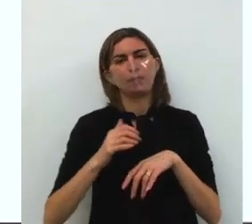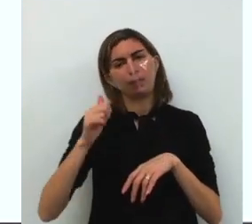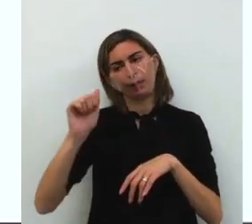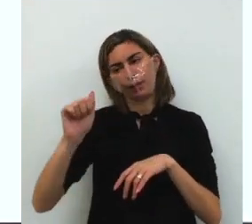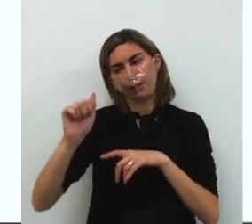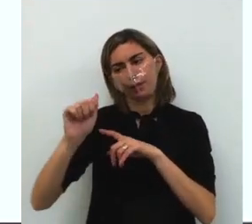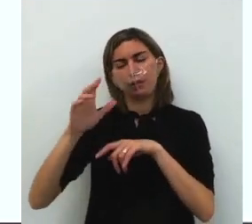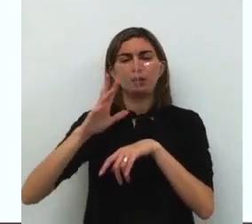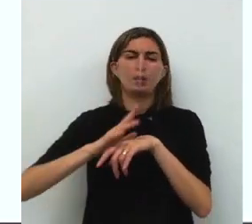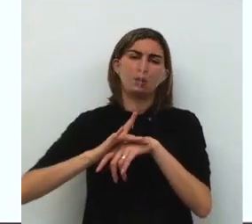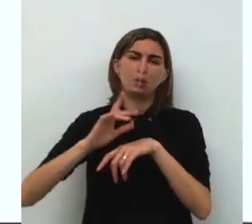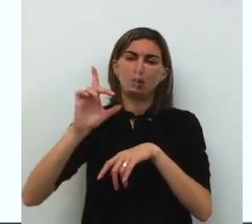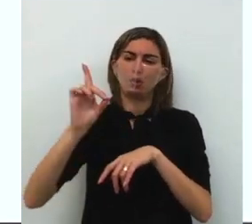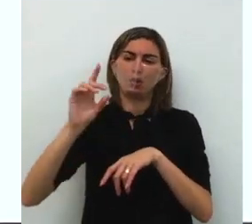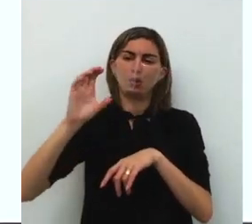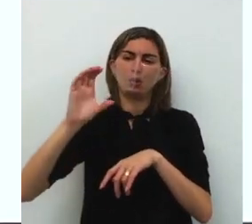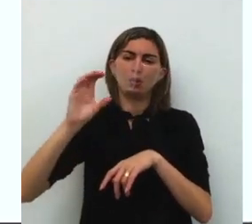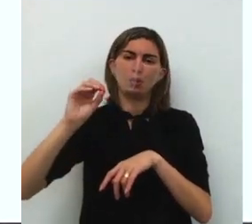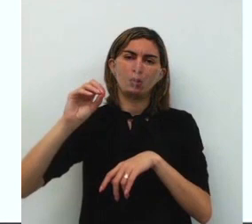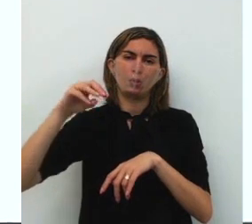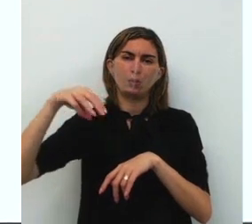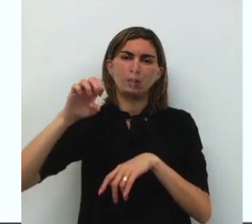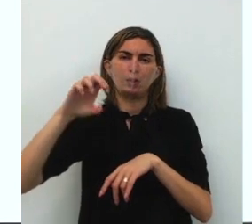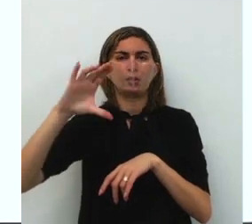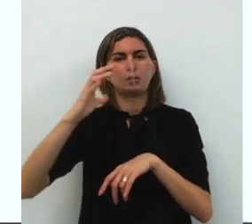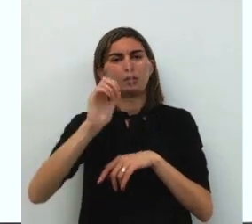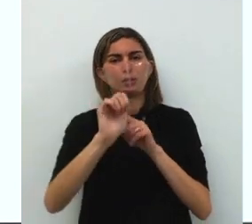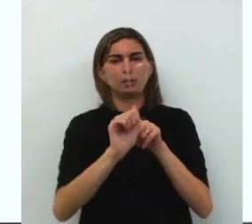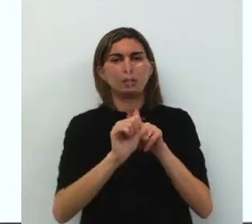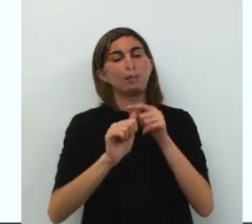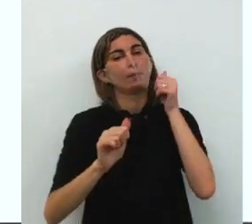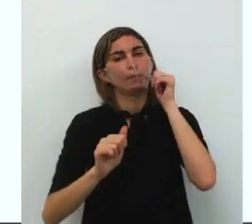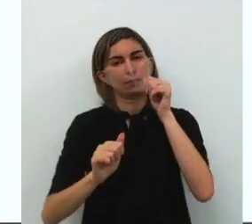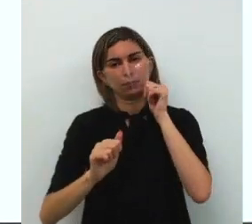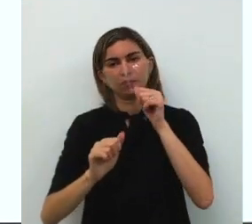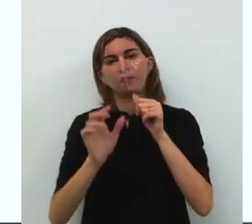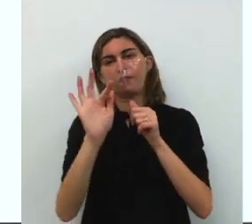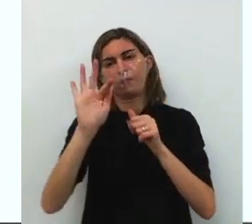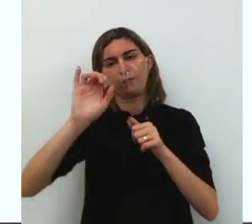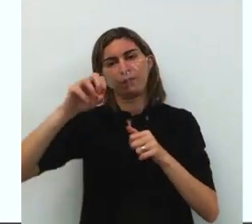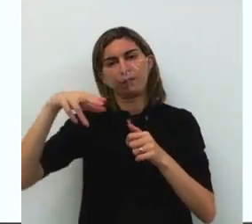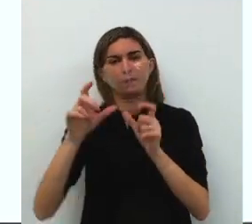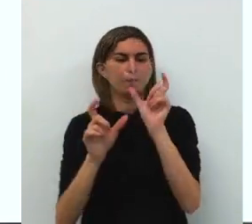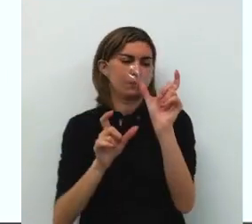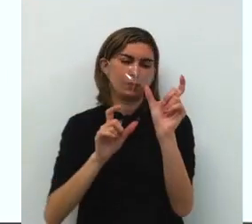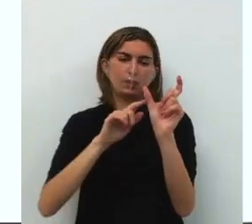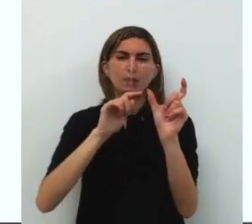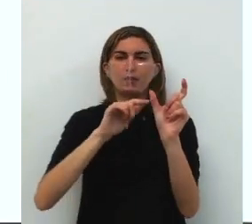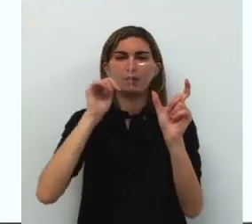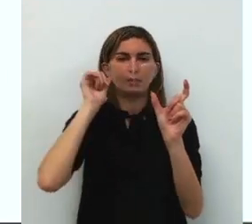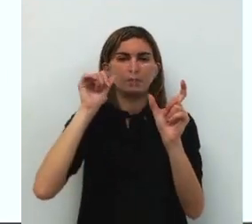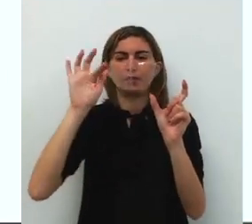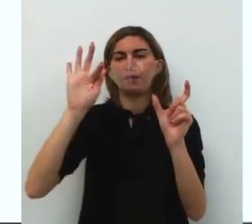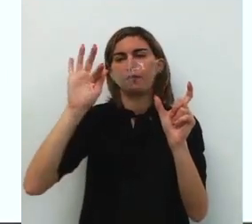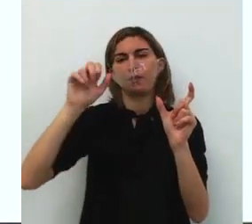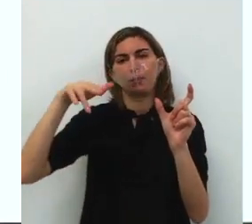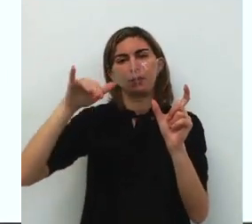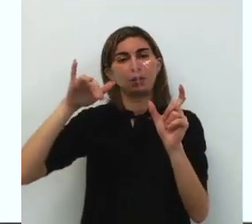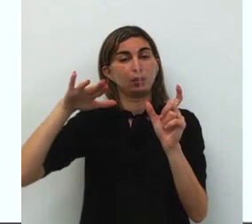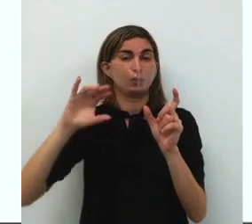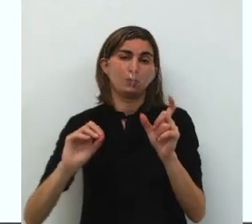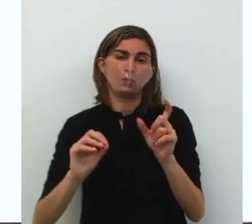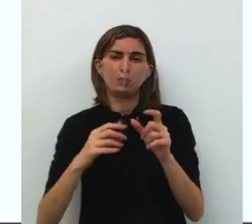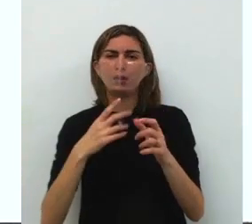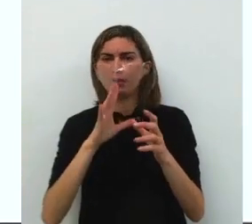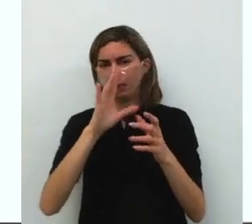a doença. Então, o quê? Essa palavra tem que ficar o quê? No feminino. Então, são esses detalhes importantes que a gente vai